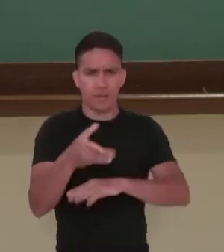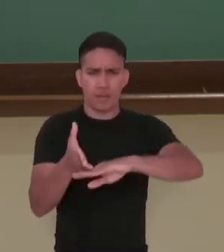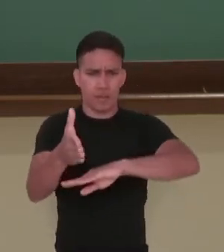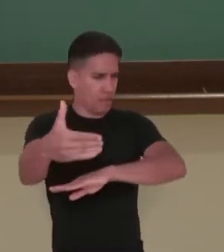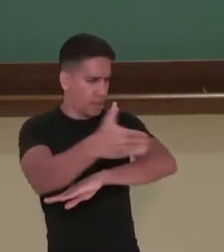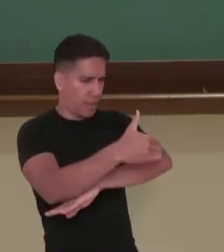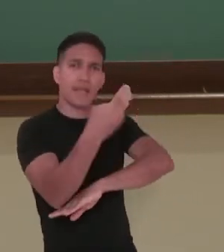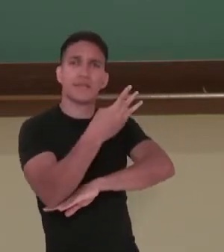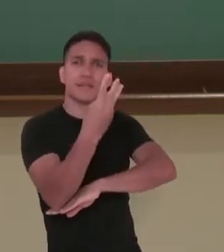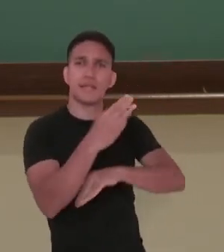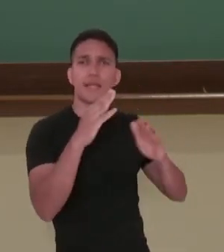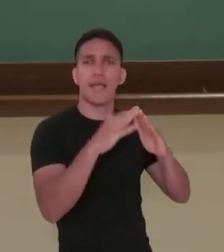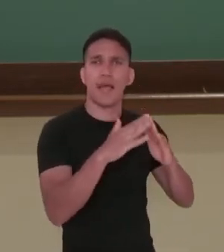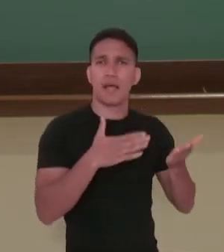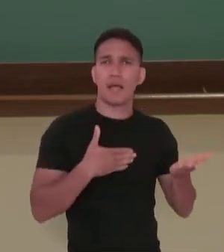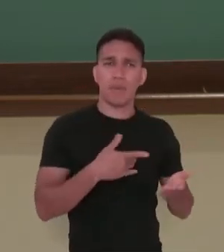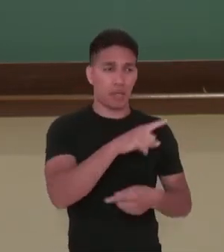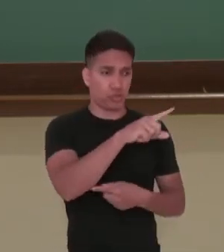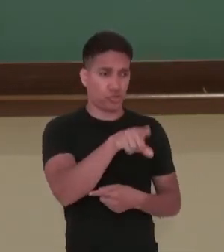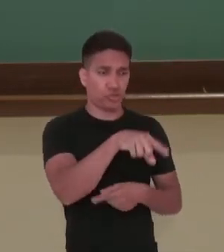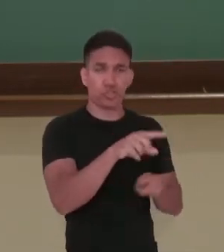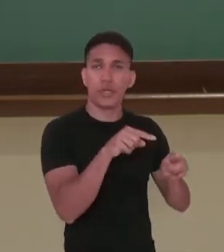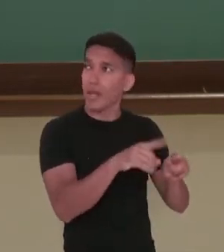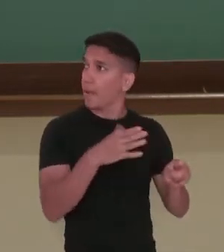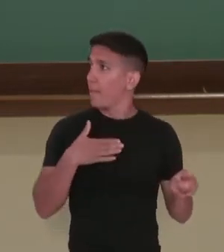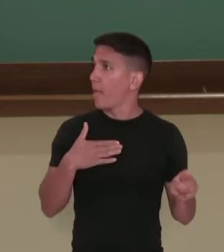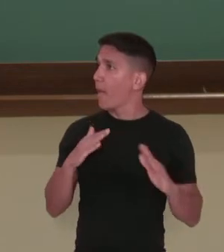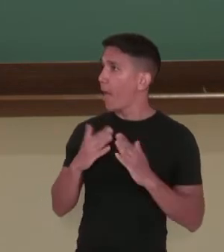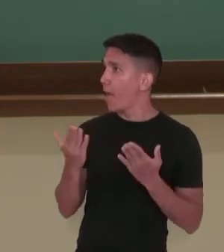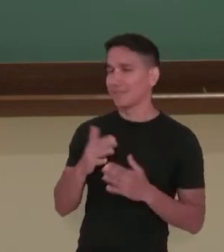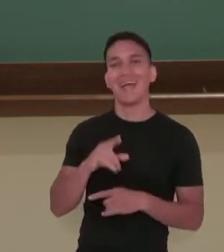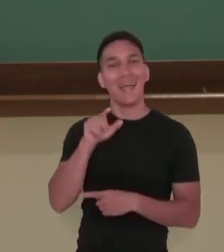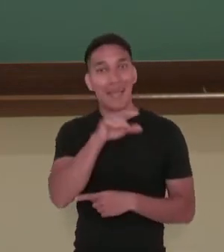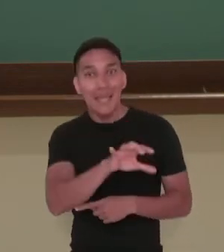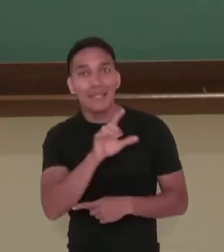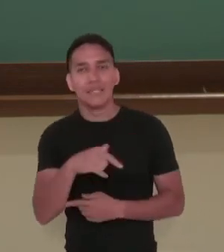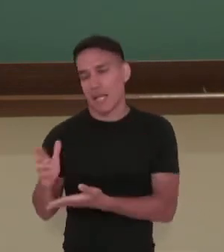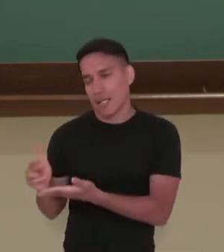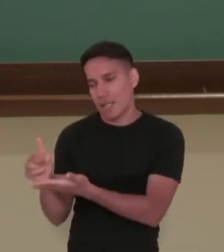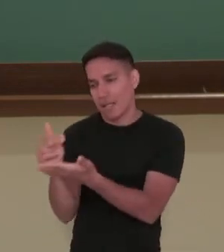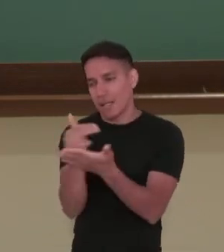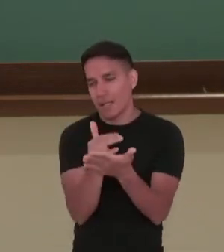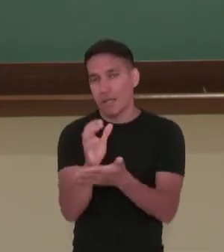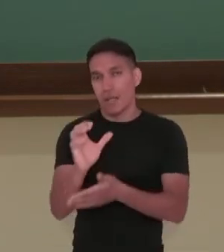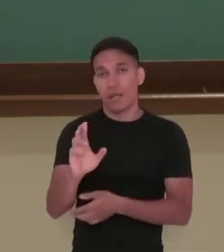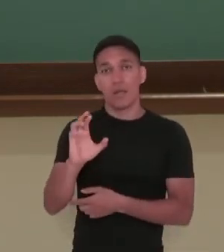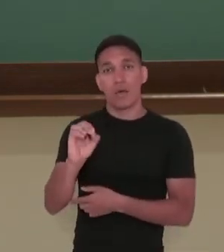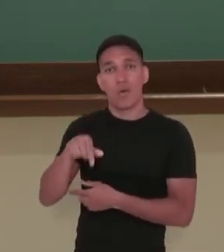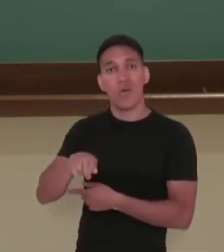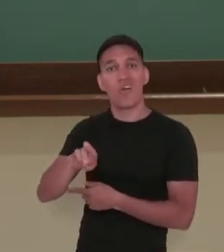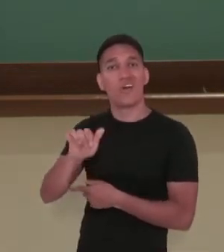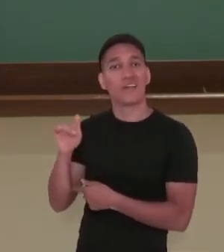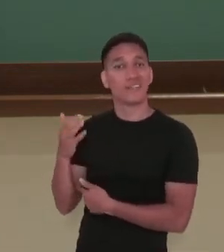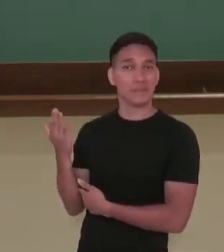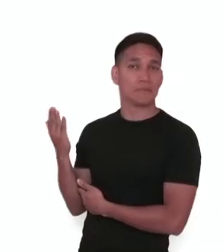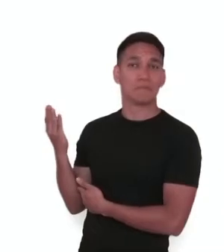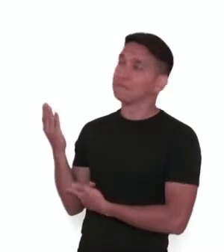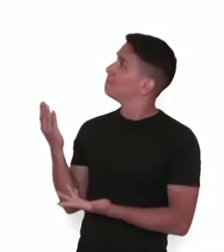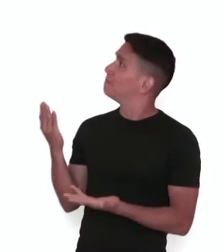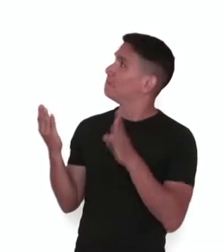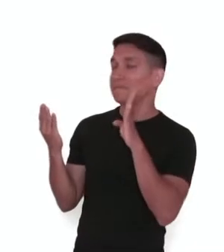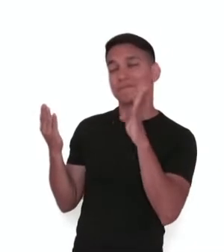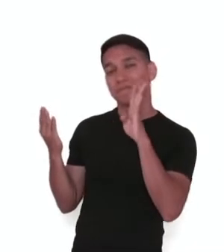a terceira casa é minha, você faz até um xizinho lá na tua casa. Aquilo nada mais é do que um croquis. Olha que legal esse croquis aqui,